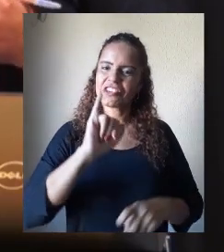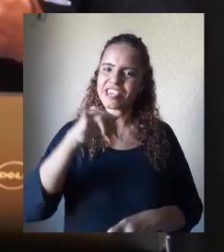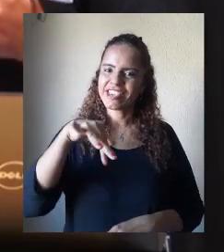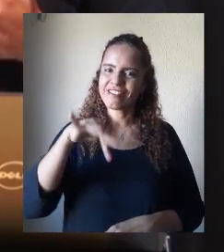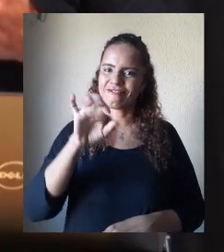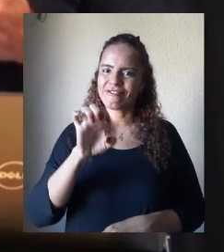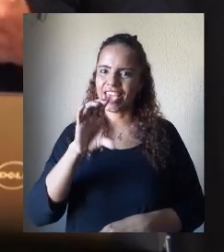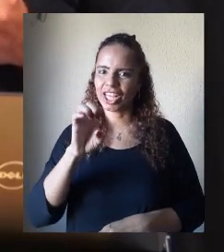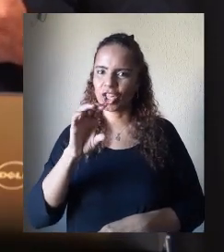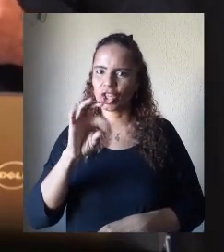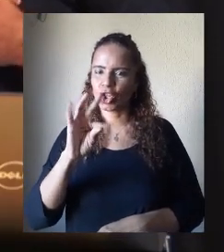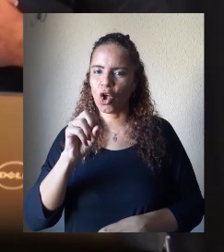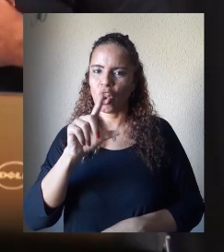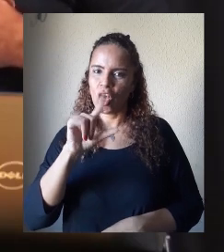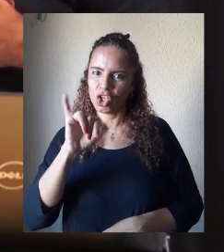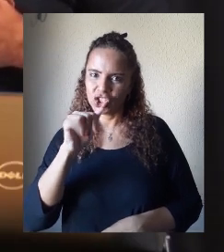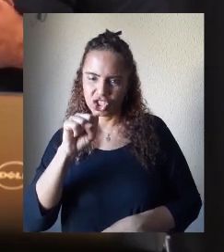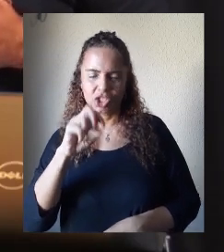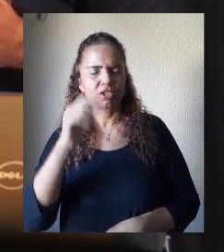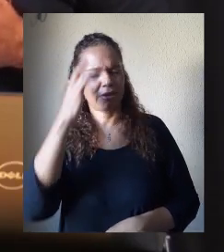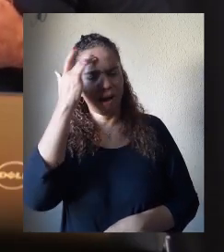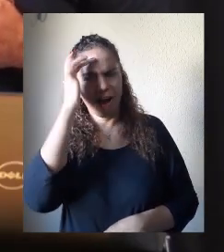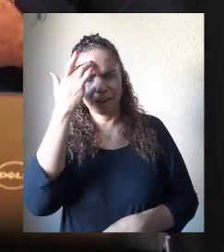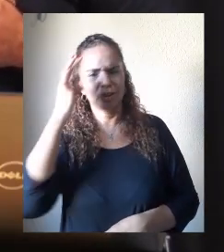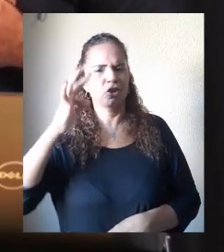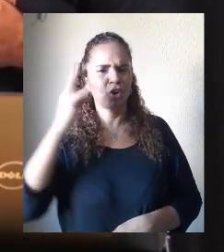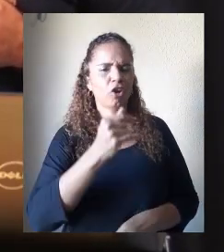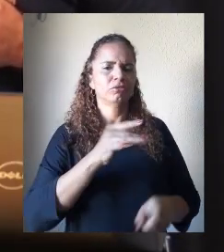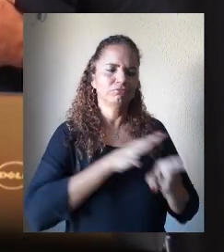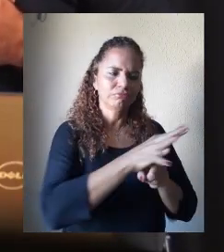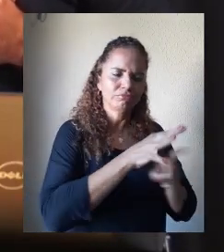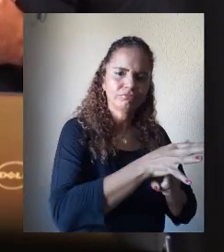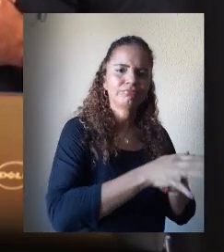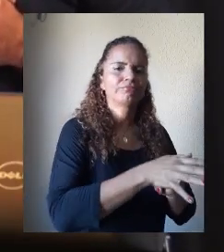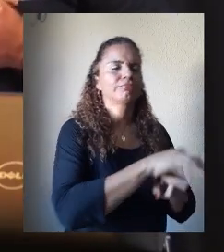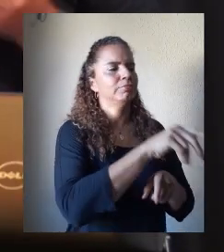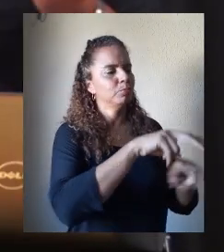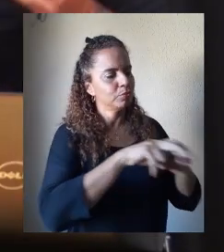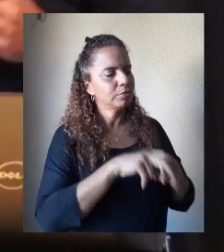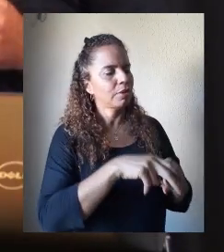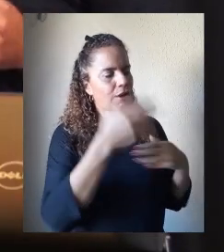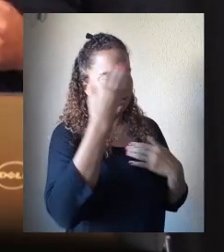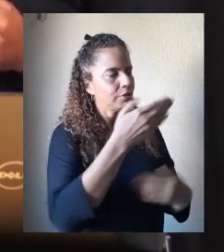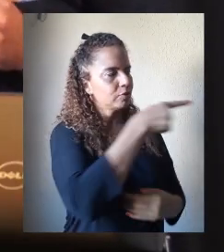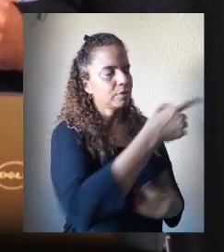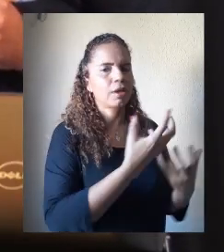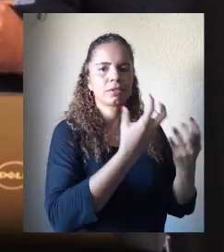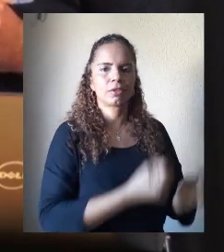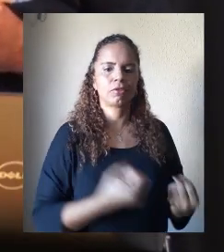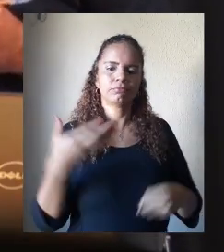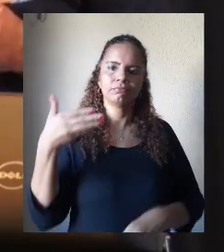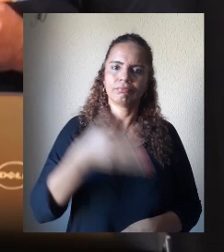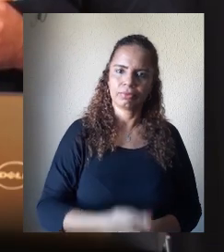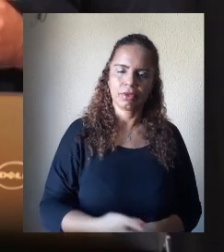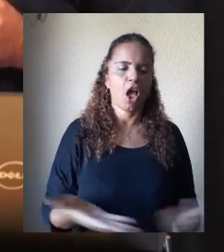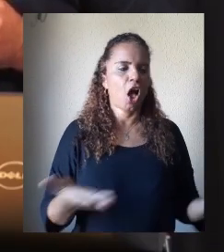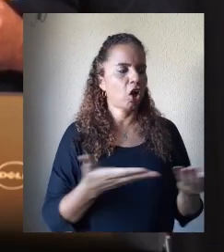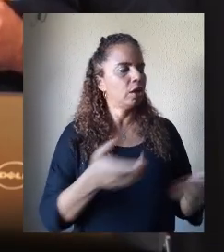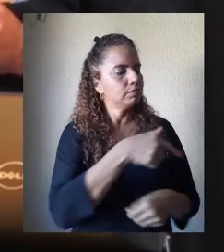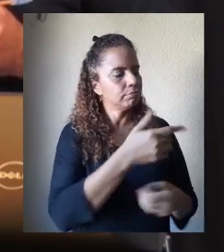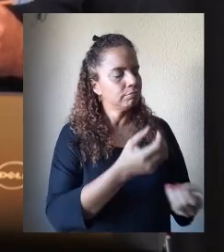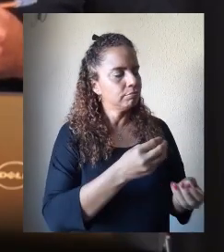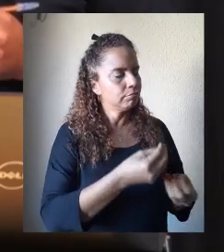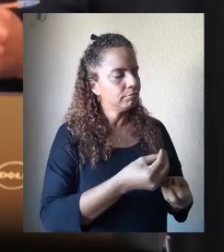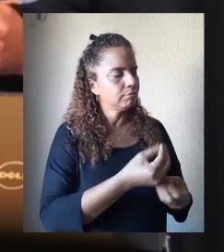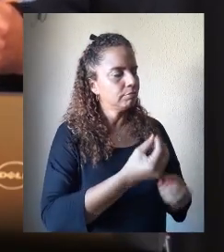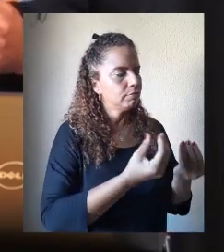requisitados, ele ter se disposto a vir aqui hoje para que a gente pudesse ter essa conversa. E eu abro aí para as primeiras palavras para falar um pouquinho